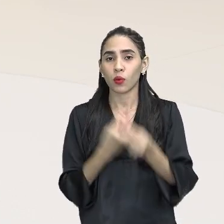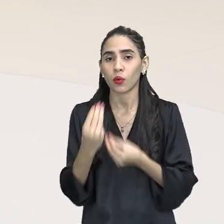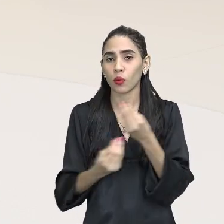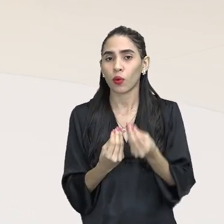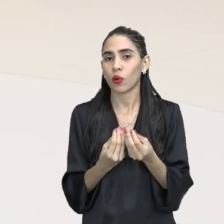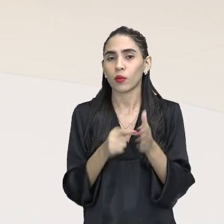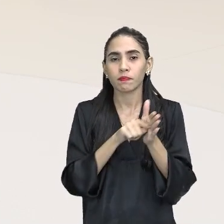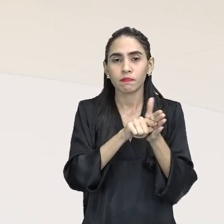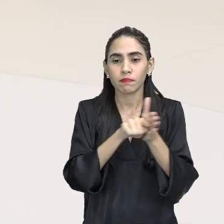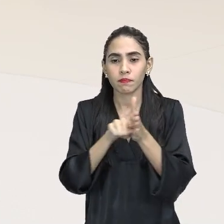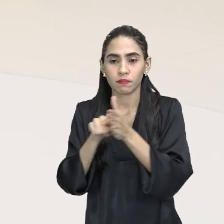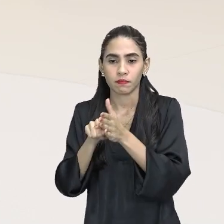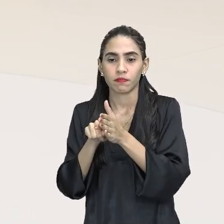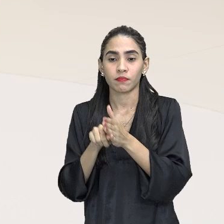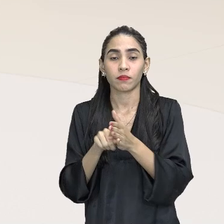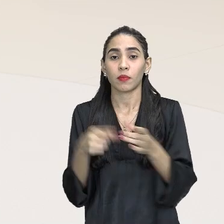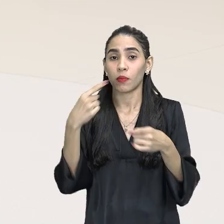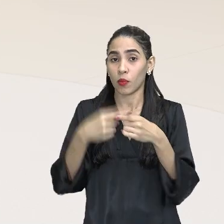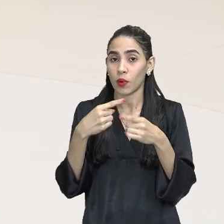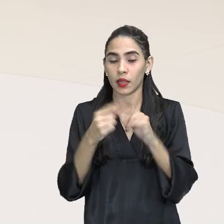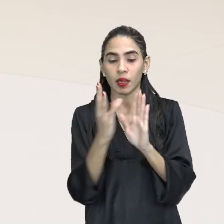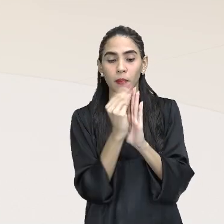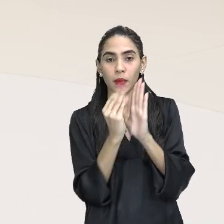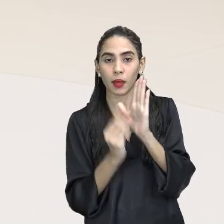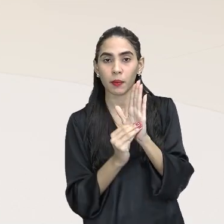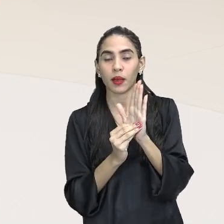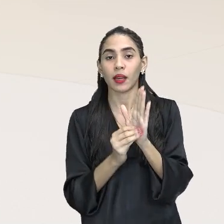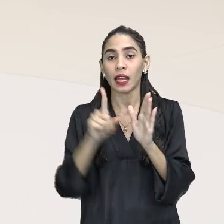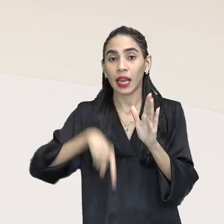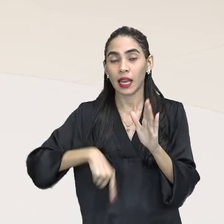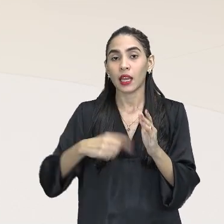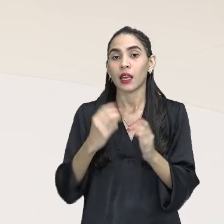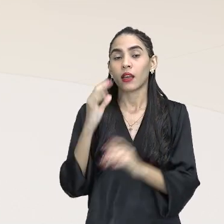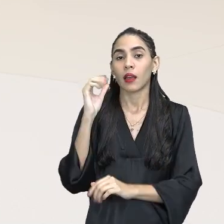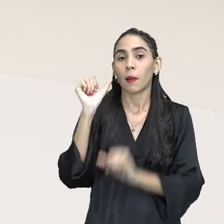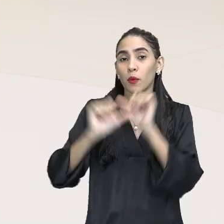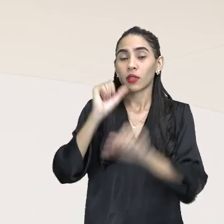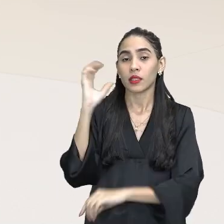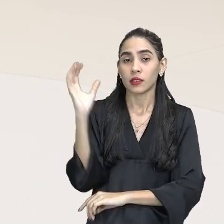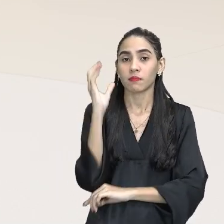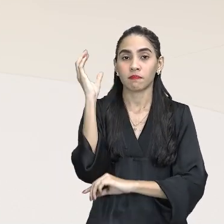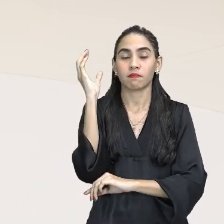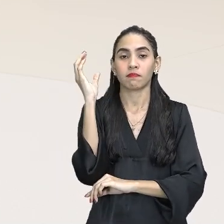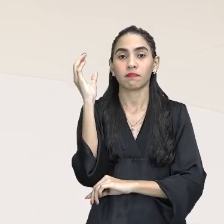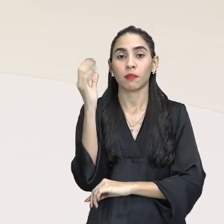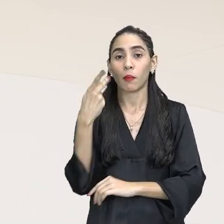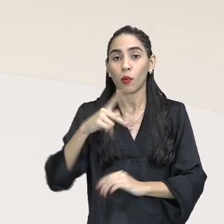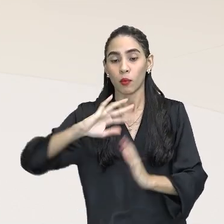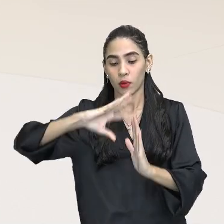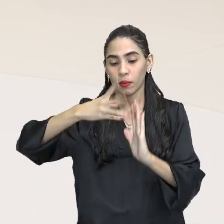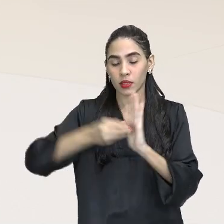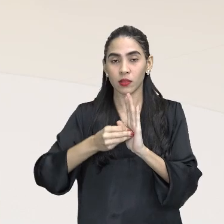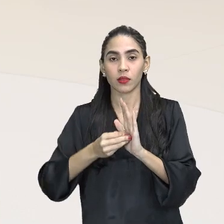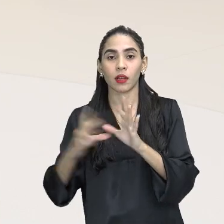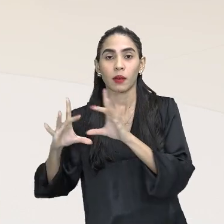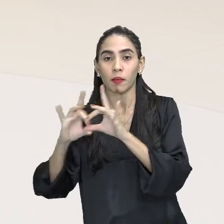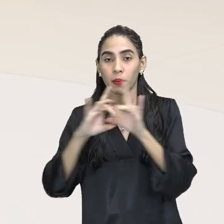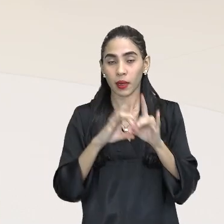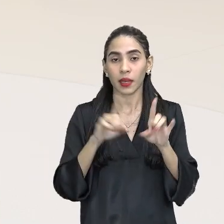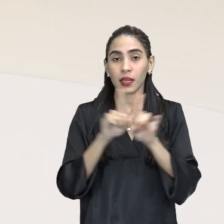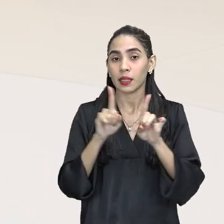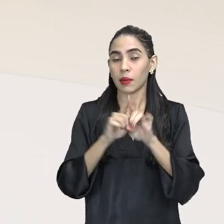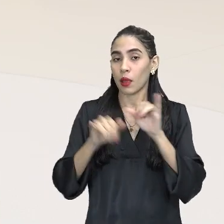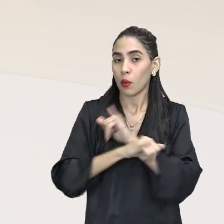então investigar? Porque a nossa unidade curricular é o clima na Amazônia, conexões entre o conhecimento popular e a divulgação